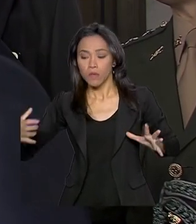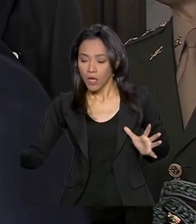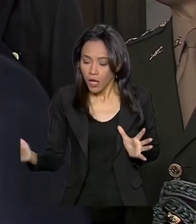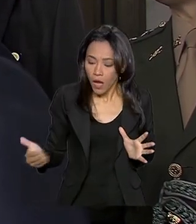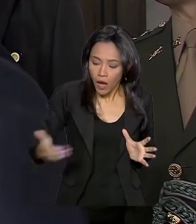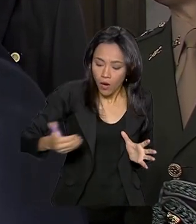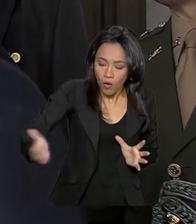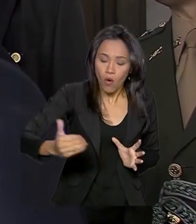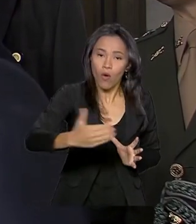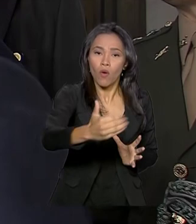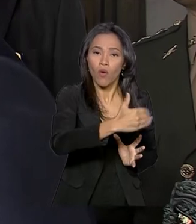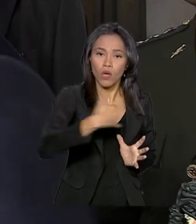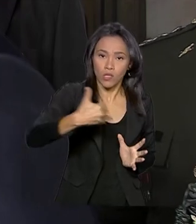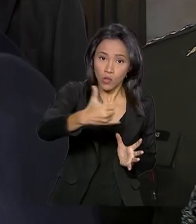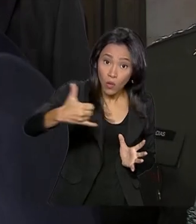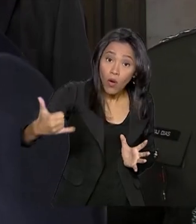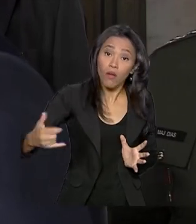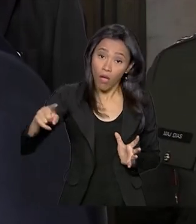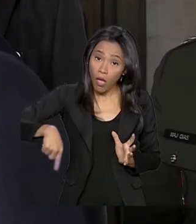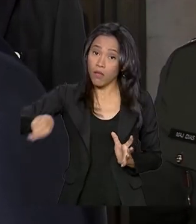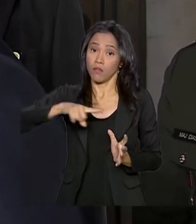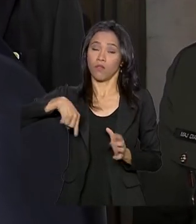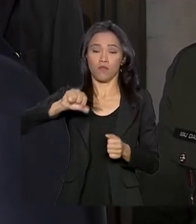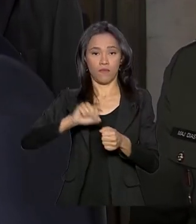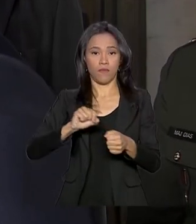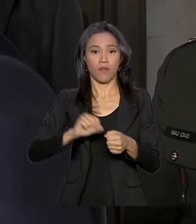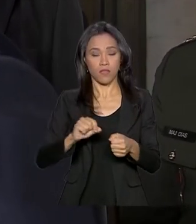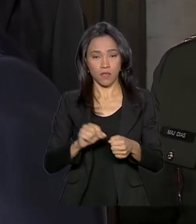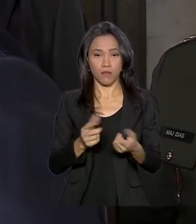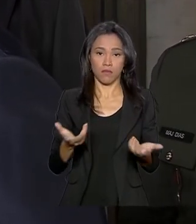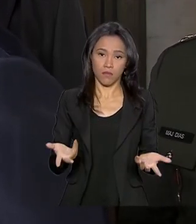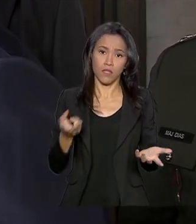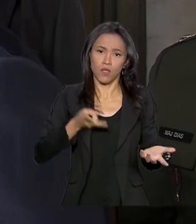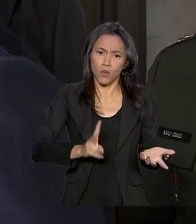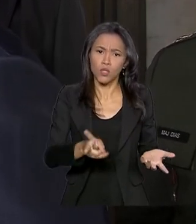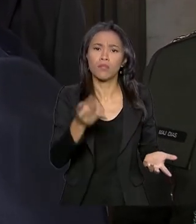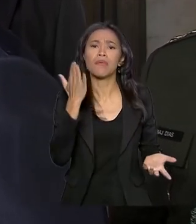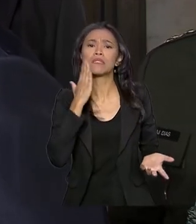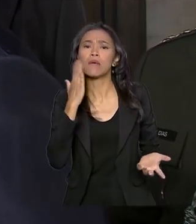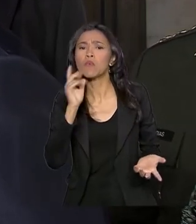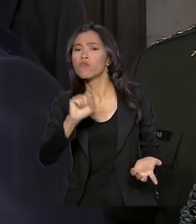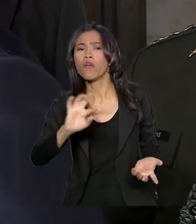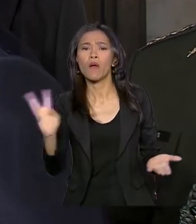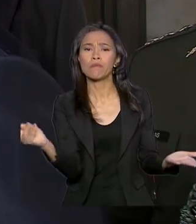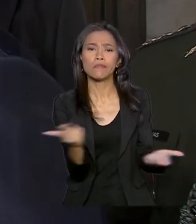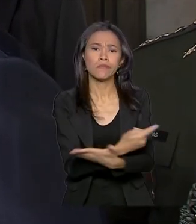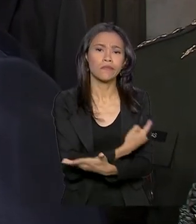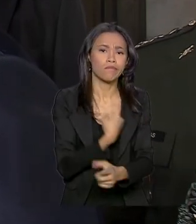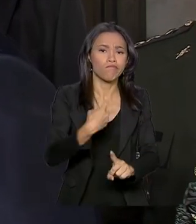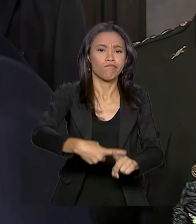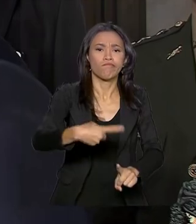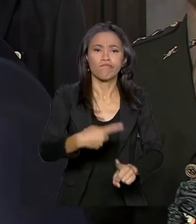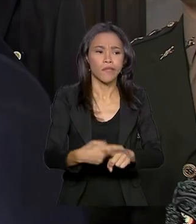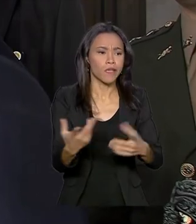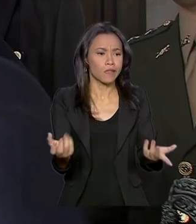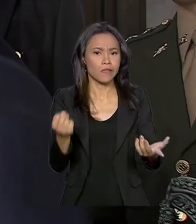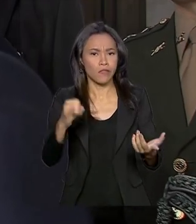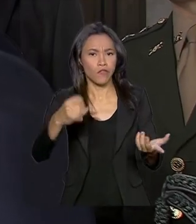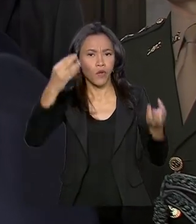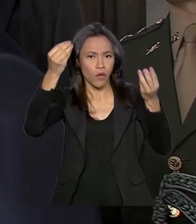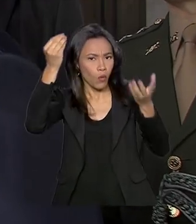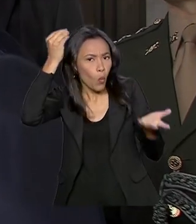praias e é isso que nós estamos fazendo não é e obviamente continuando a busca para saber a causa né se foi dolosa